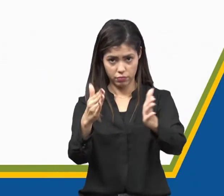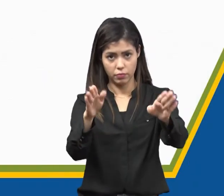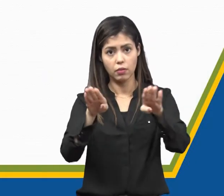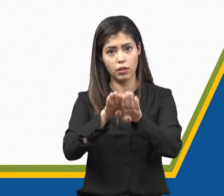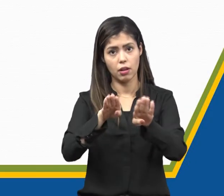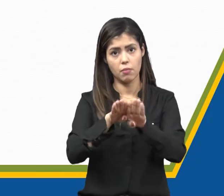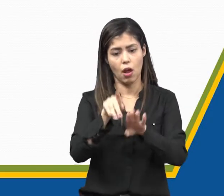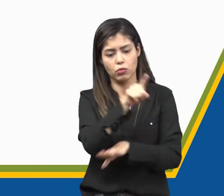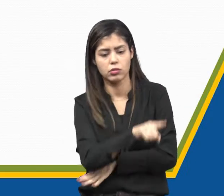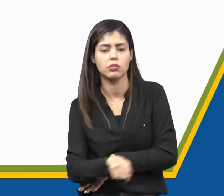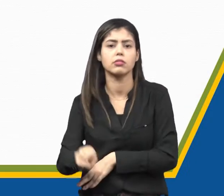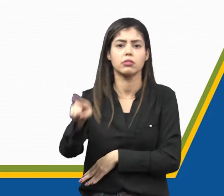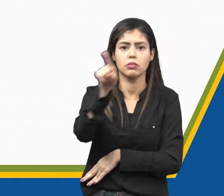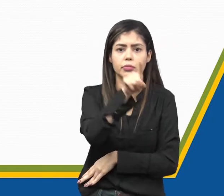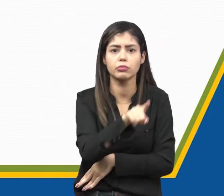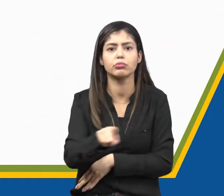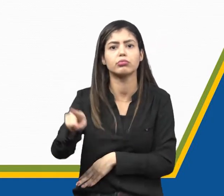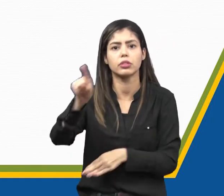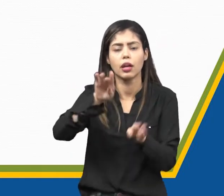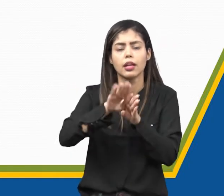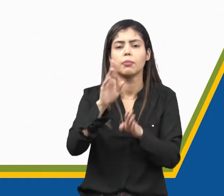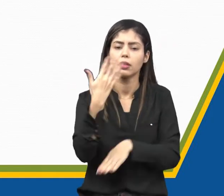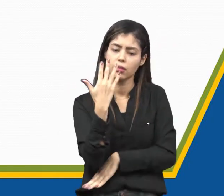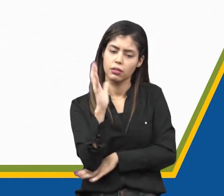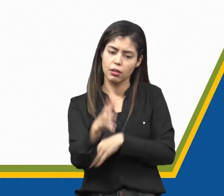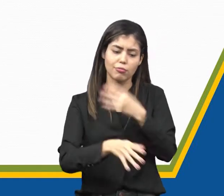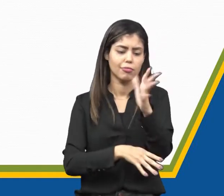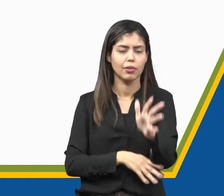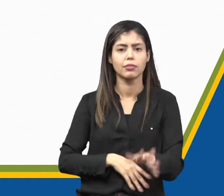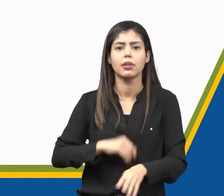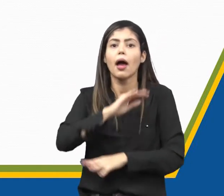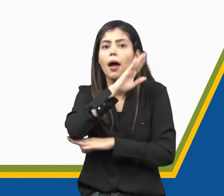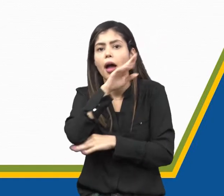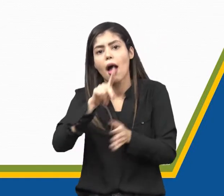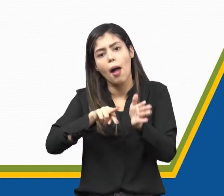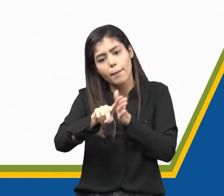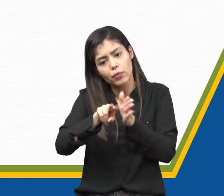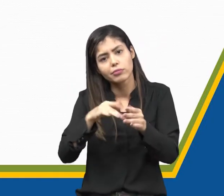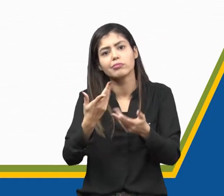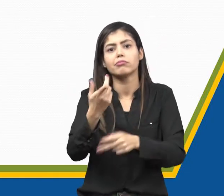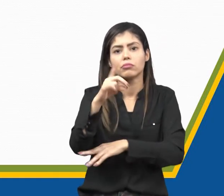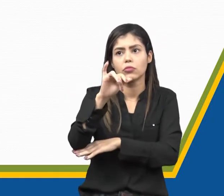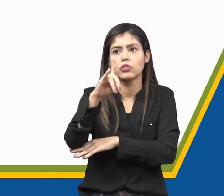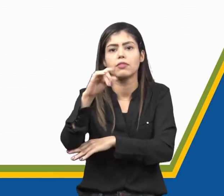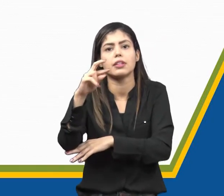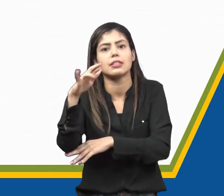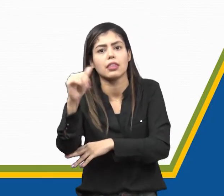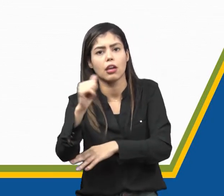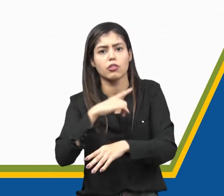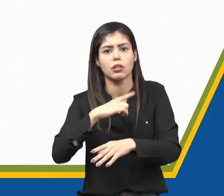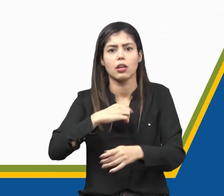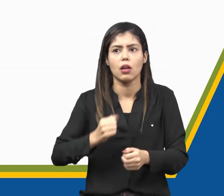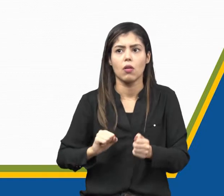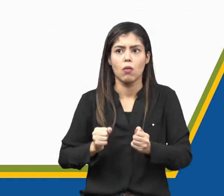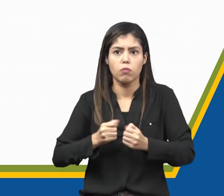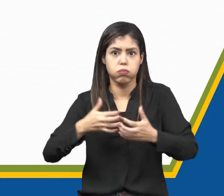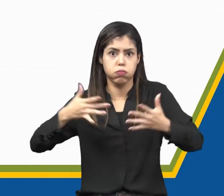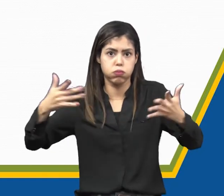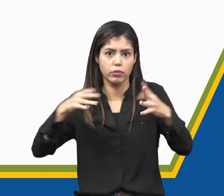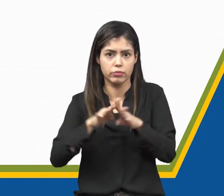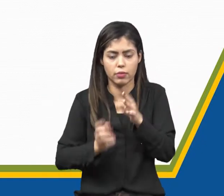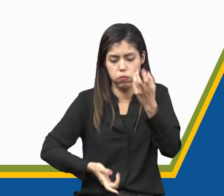né? O ciclo da natureza, a biodiversidade, bem como fazer o desaceleramento do aquecimento global, se